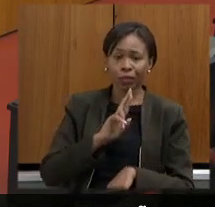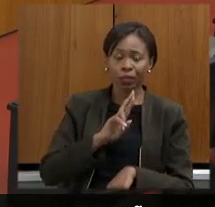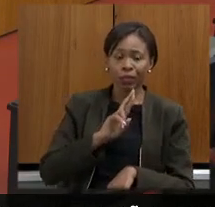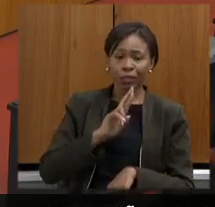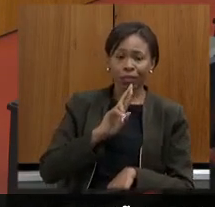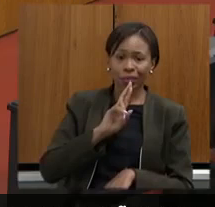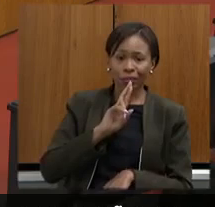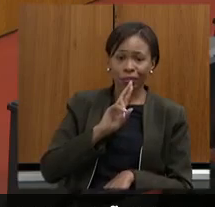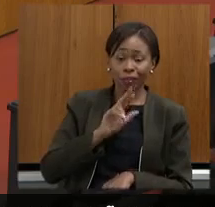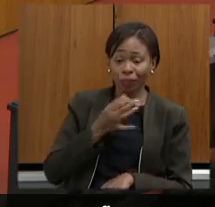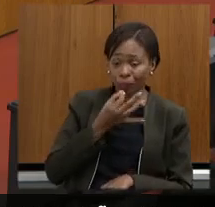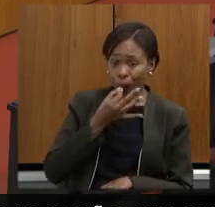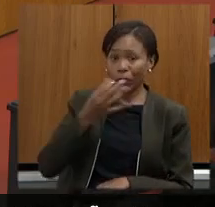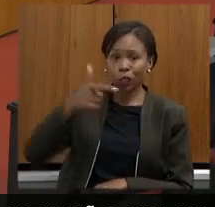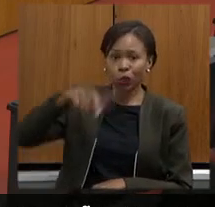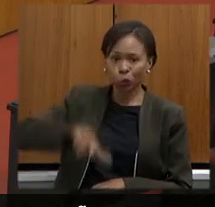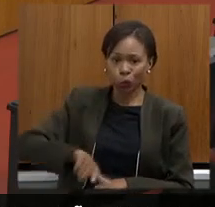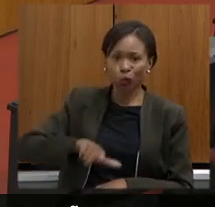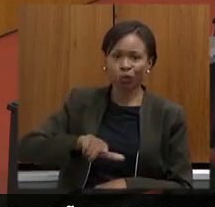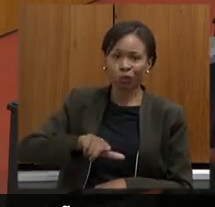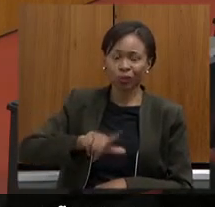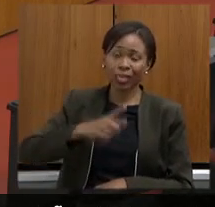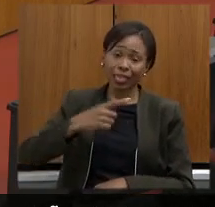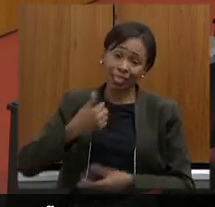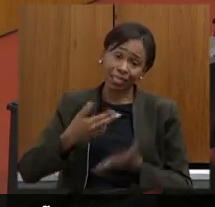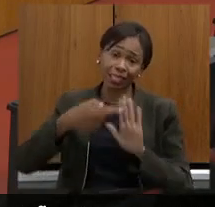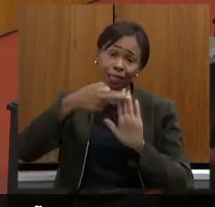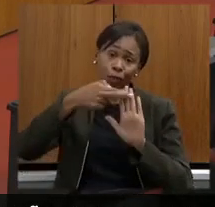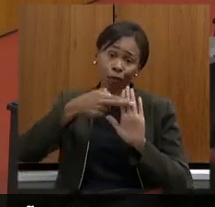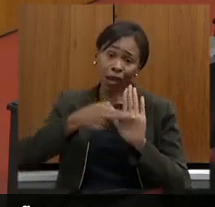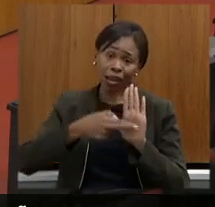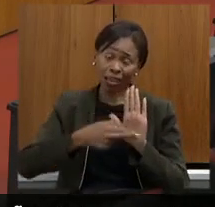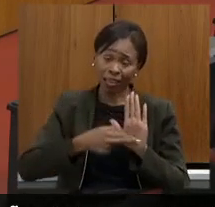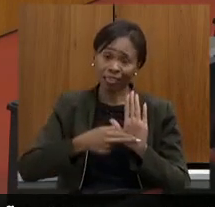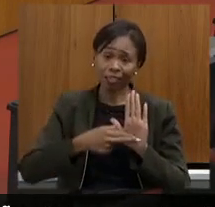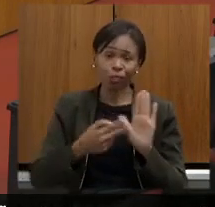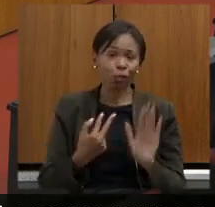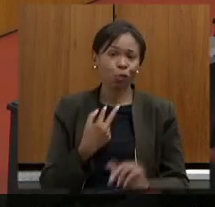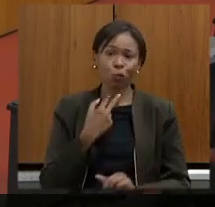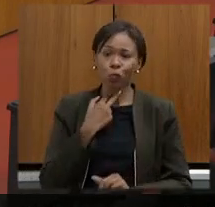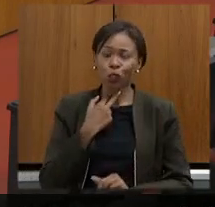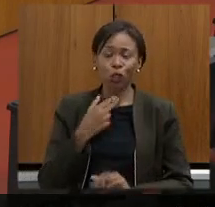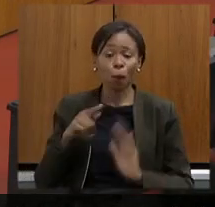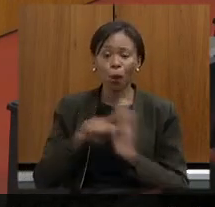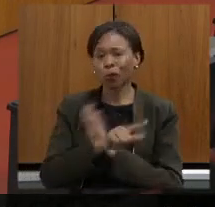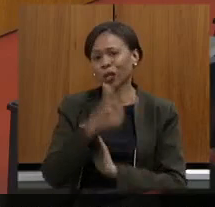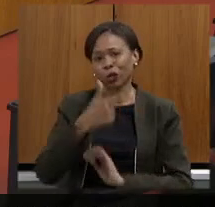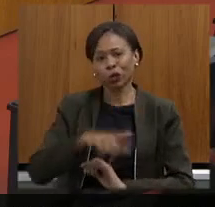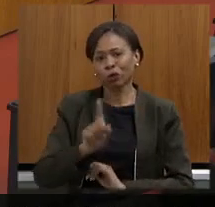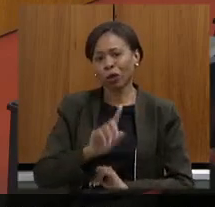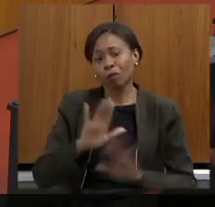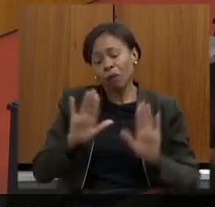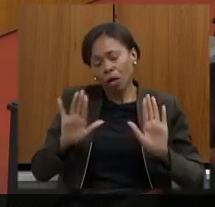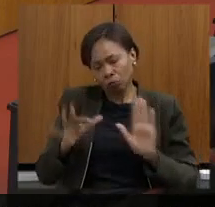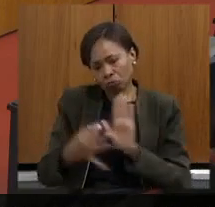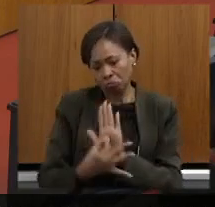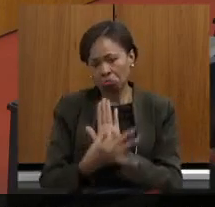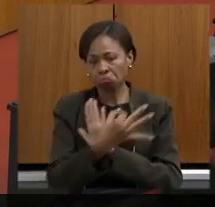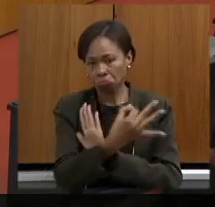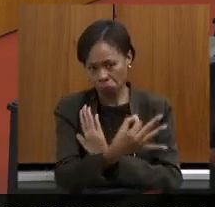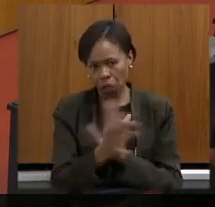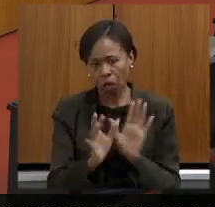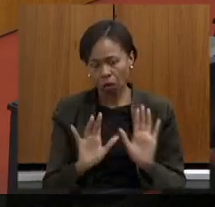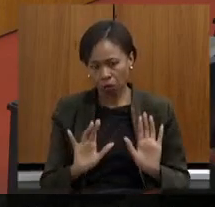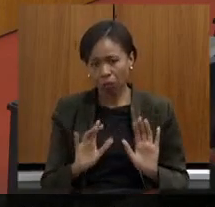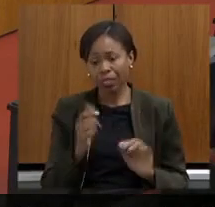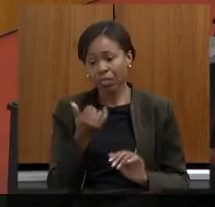pelo nosso das nossas regras estabelecidas aqui nunca veria Nova pergunta mas fica a sugestão os qualquer outro